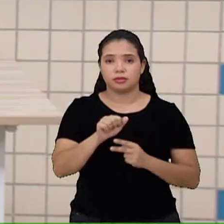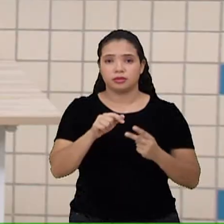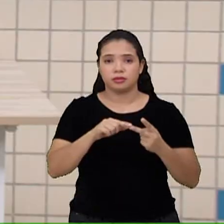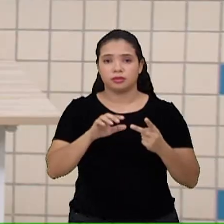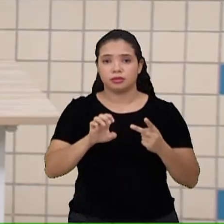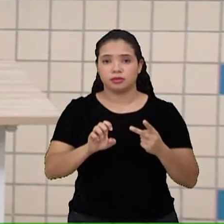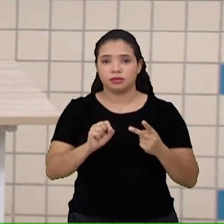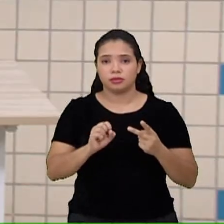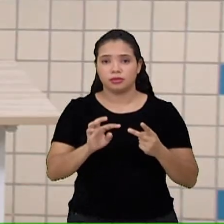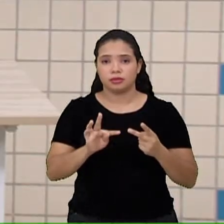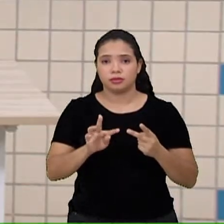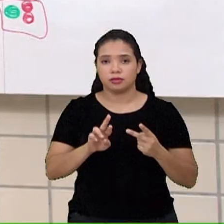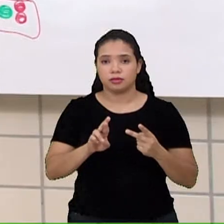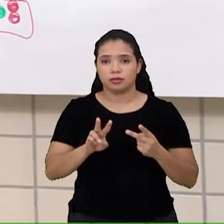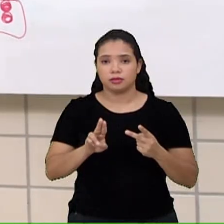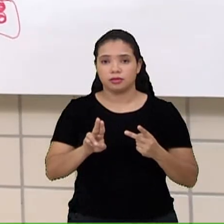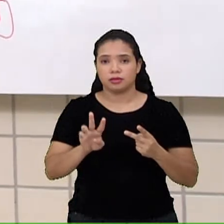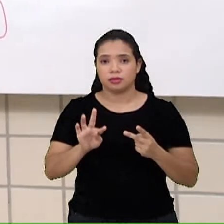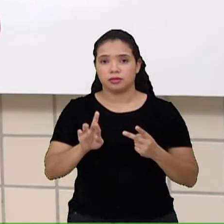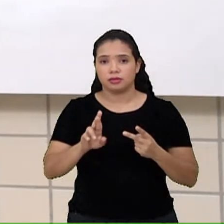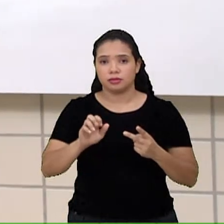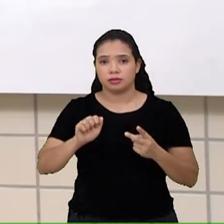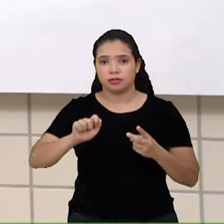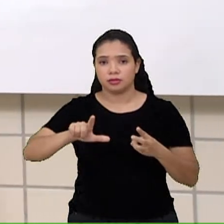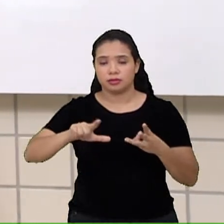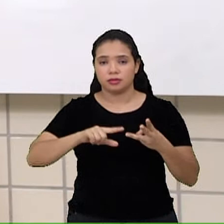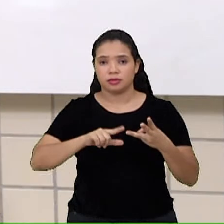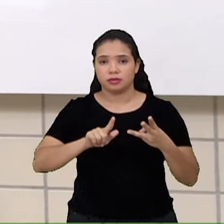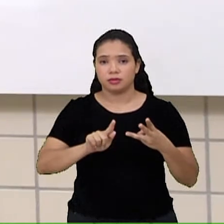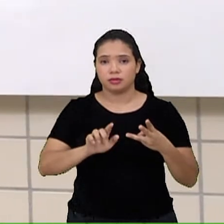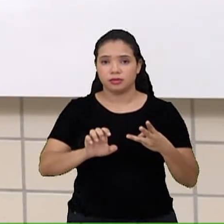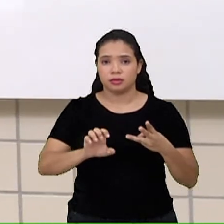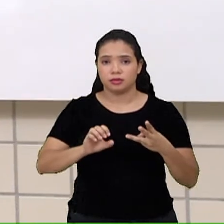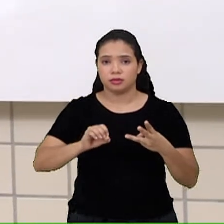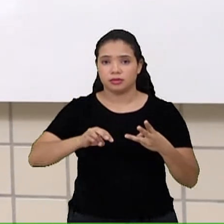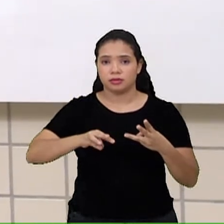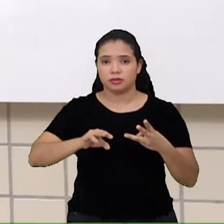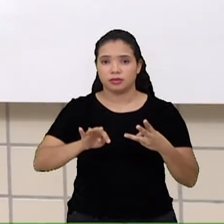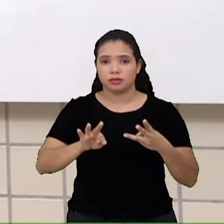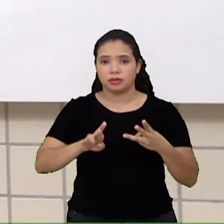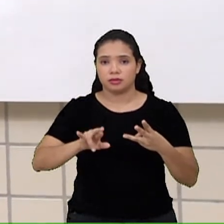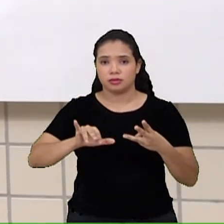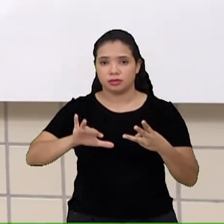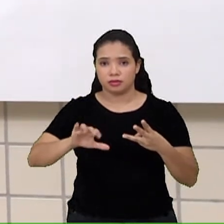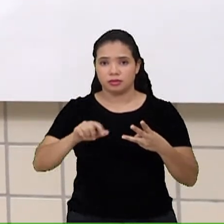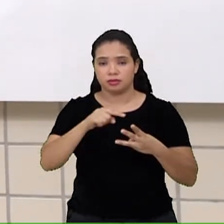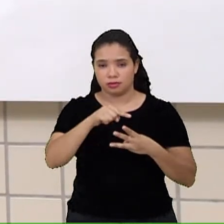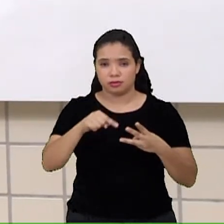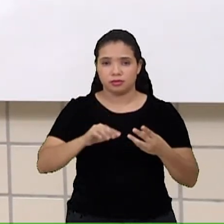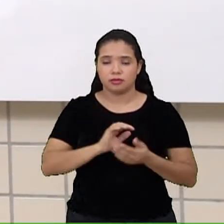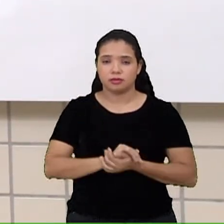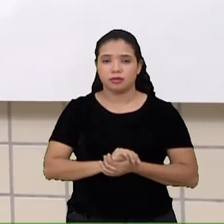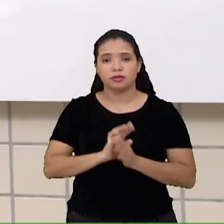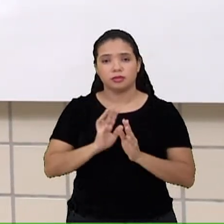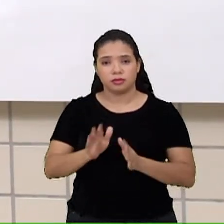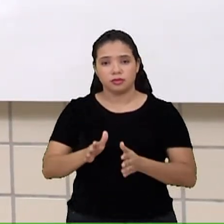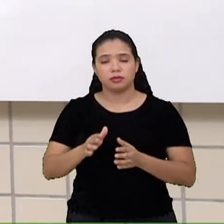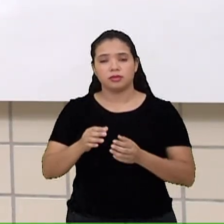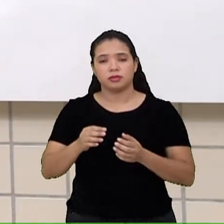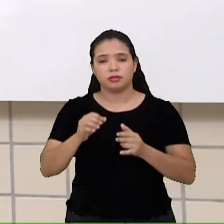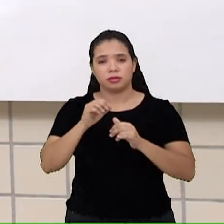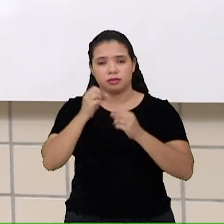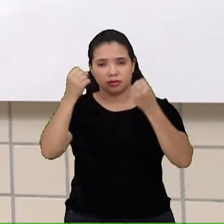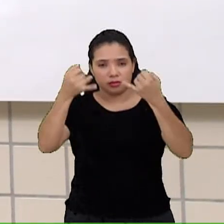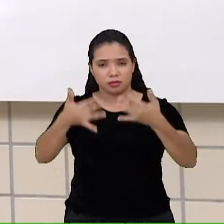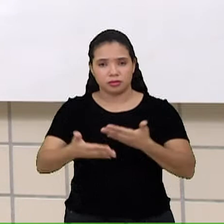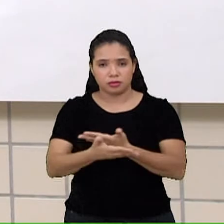geométrica, tá bom? Na aula passada eu falei para vocês sobre distribuição eletrônica. Quando a gente faz a distribuição eletrônica, é importante na hora da